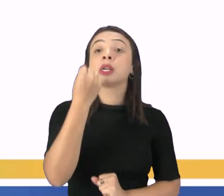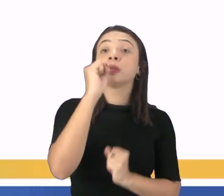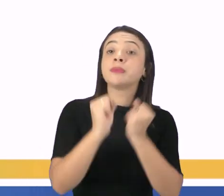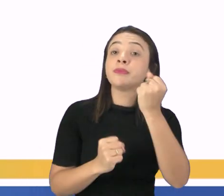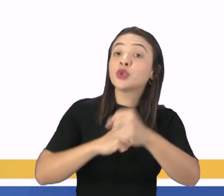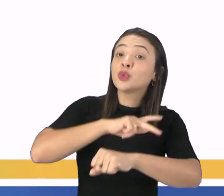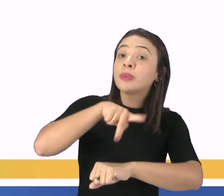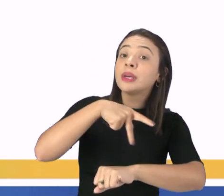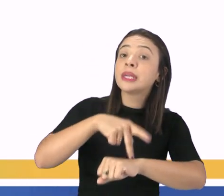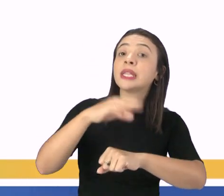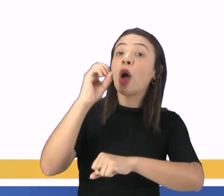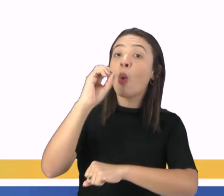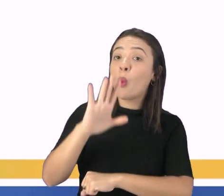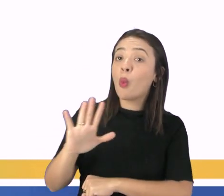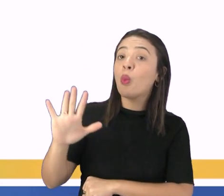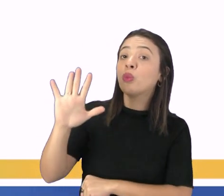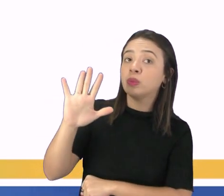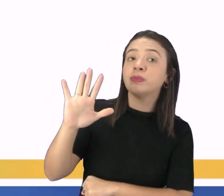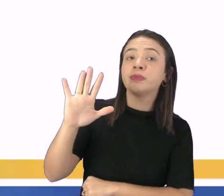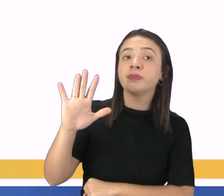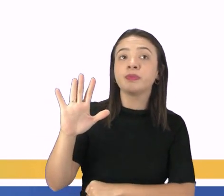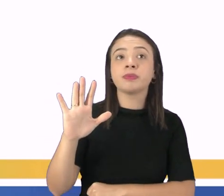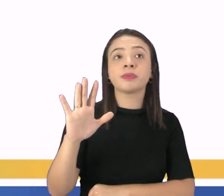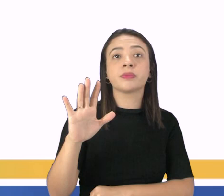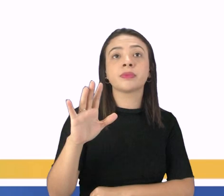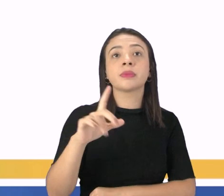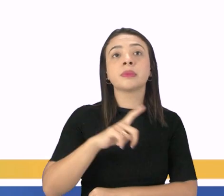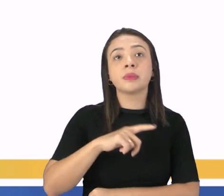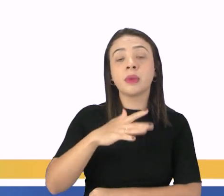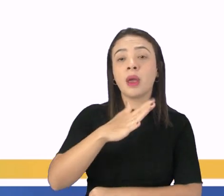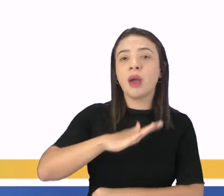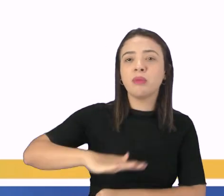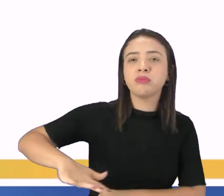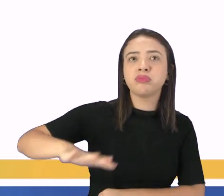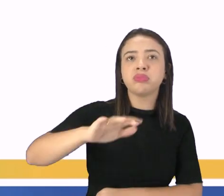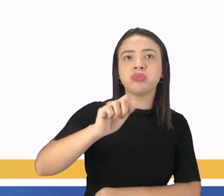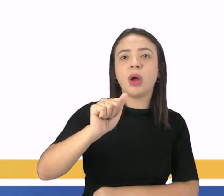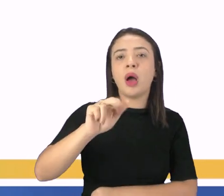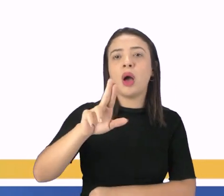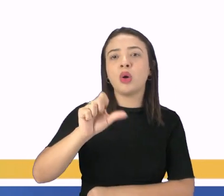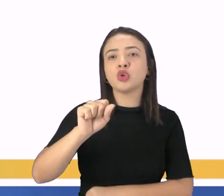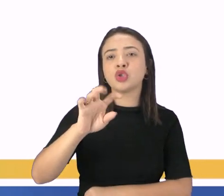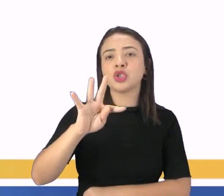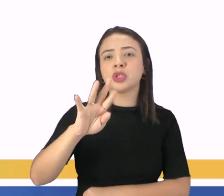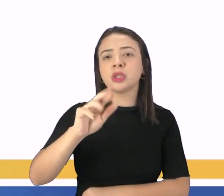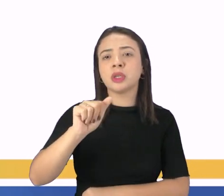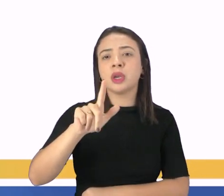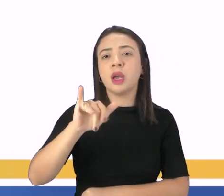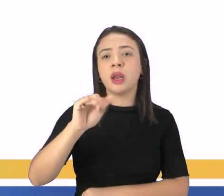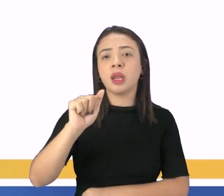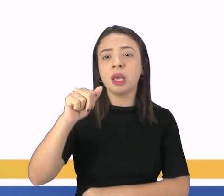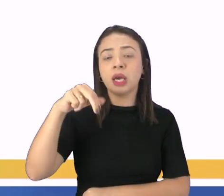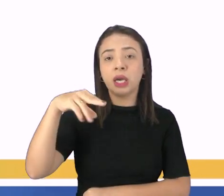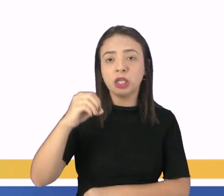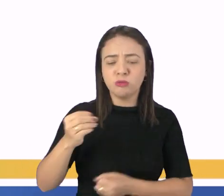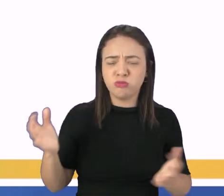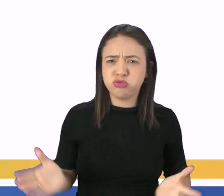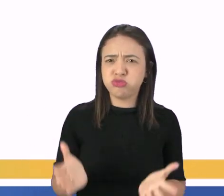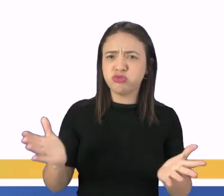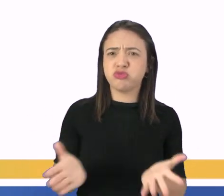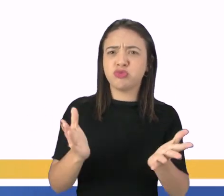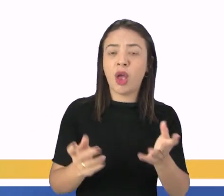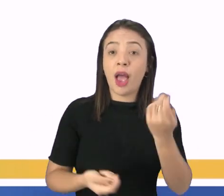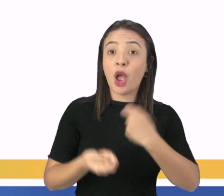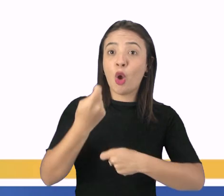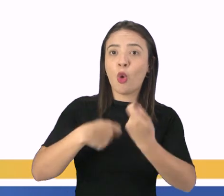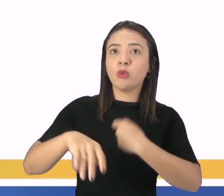industrialização da Oceania, o diversificado Parque Industrial Australiano impulsiona a economia nacional, com destaque para